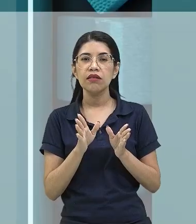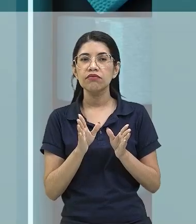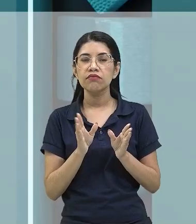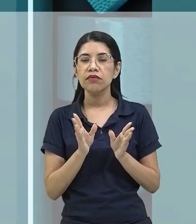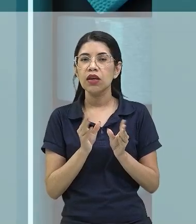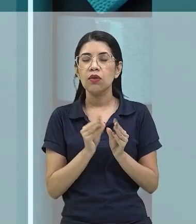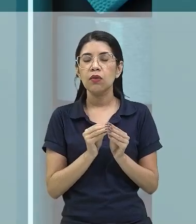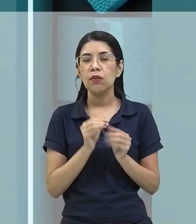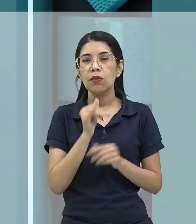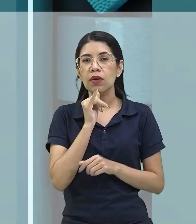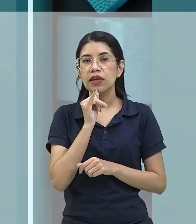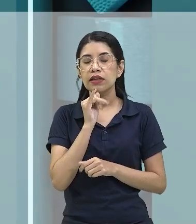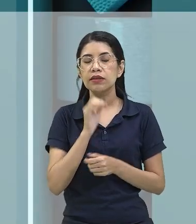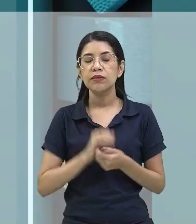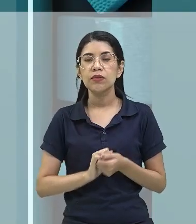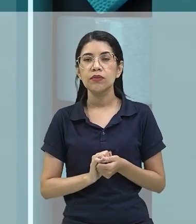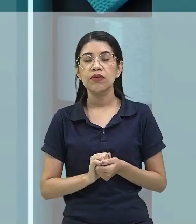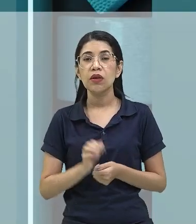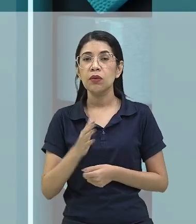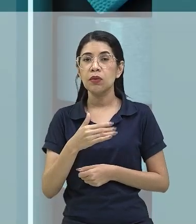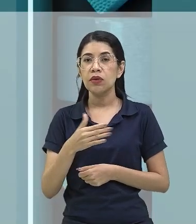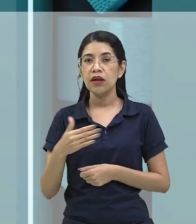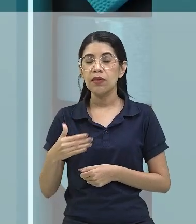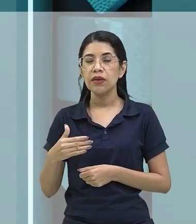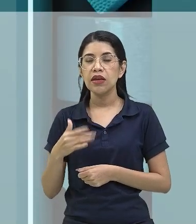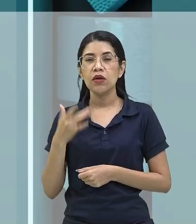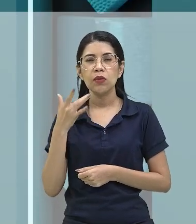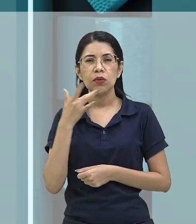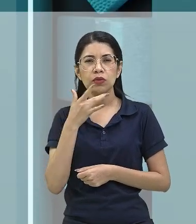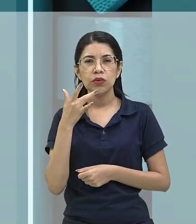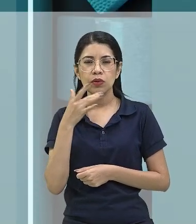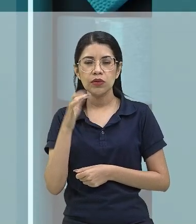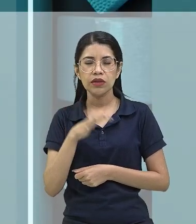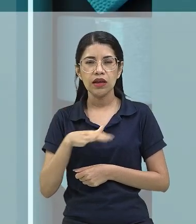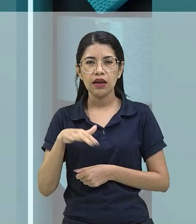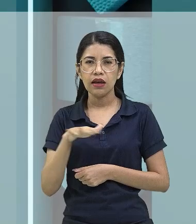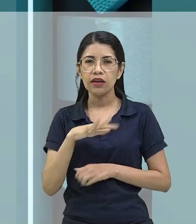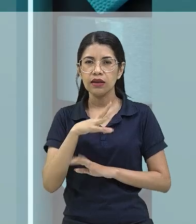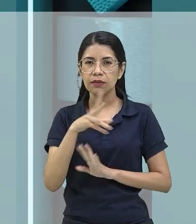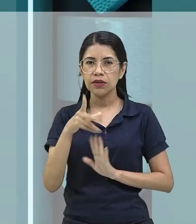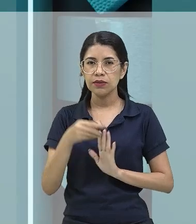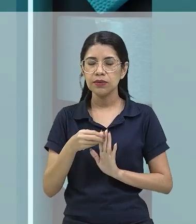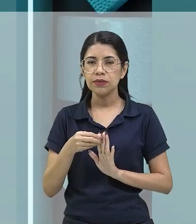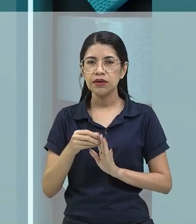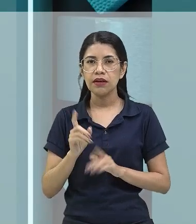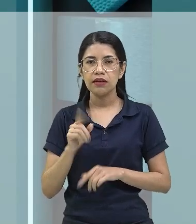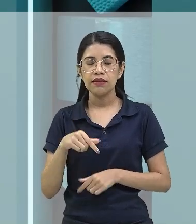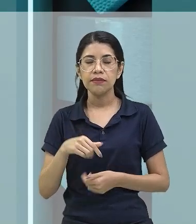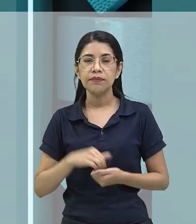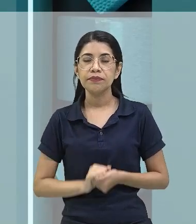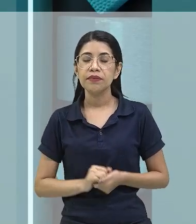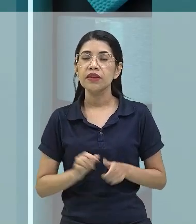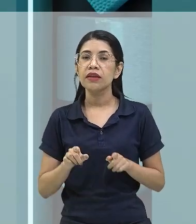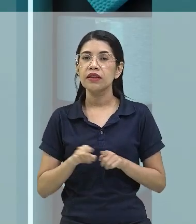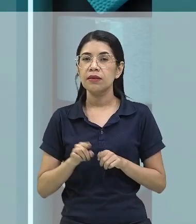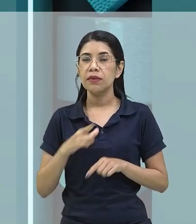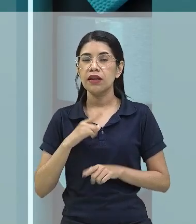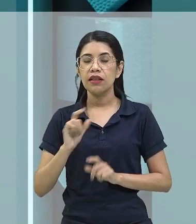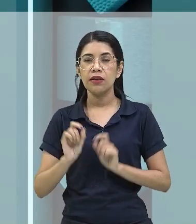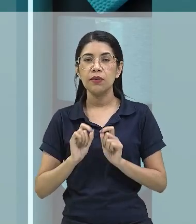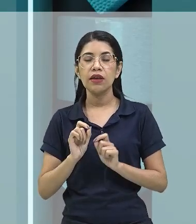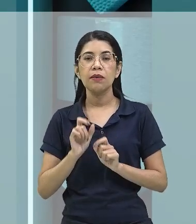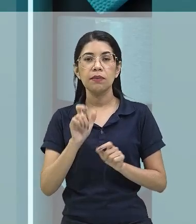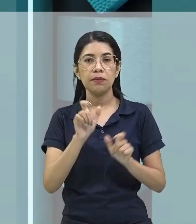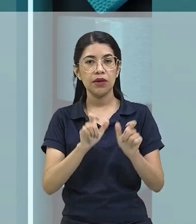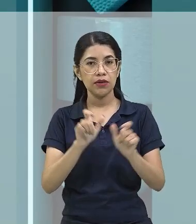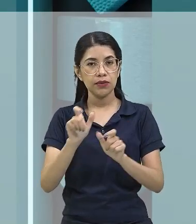por exemplo, será que o tambaqui é o peixe mais saboroso da nossa região? Né? Aí vai envolver